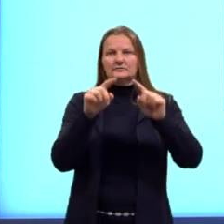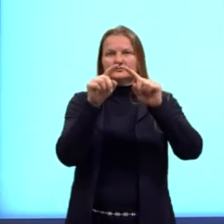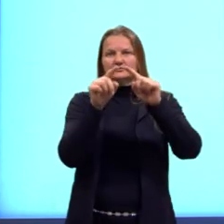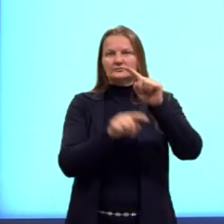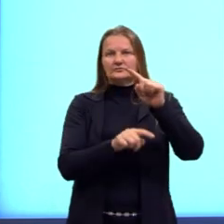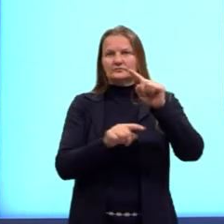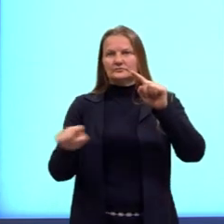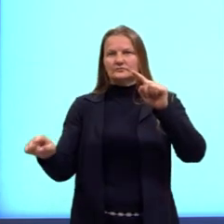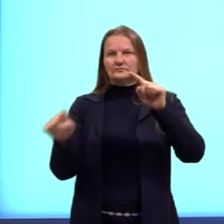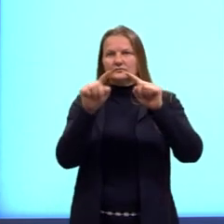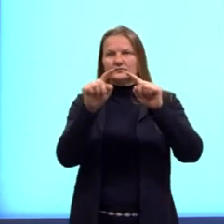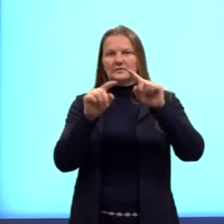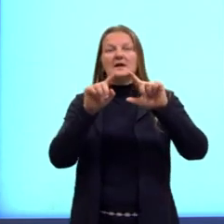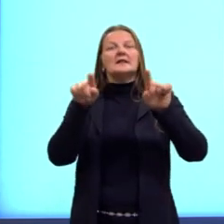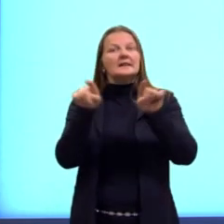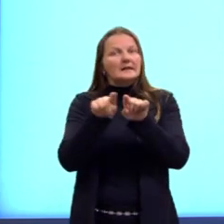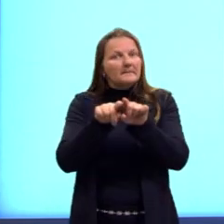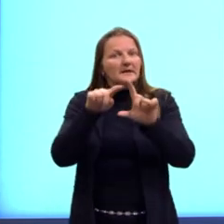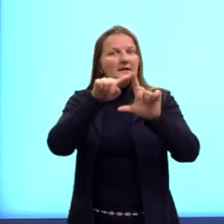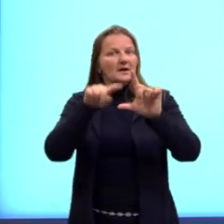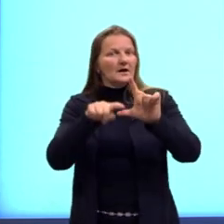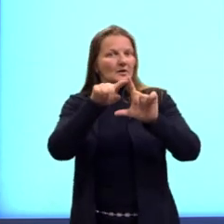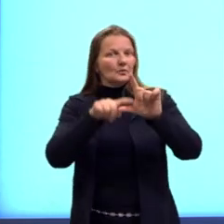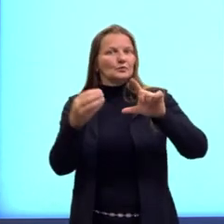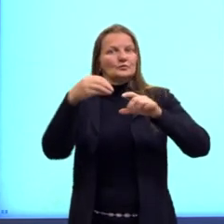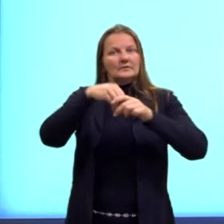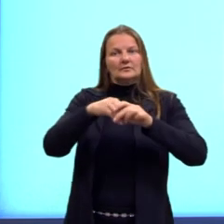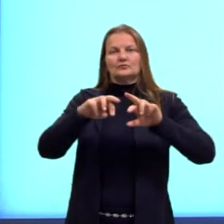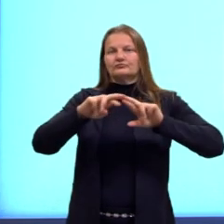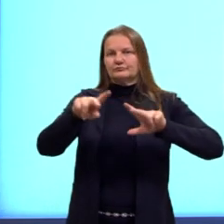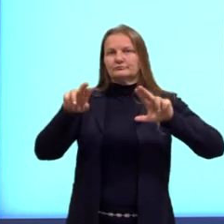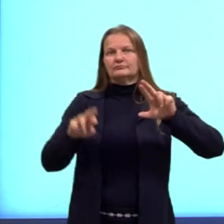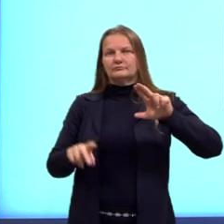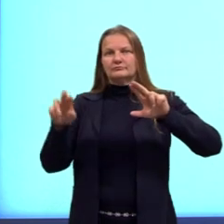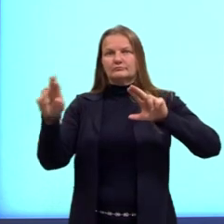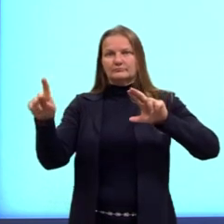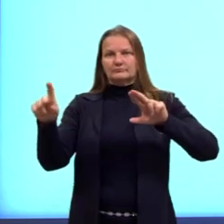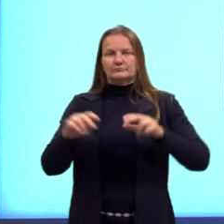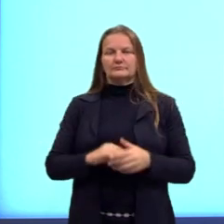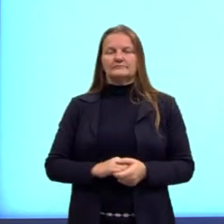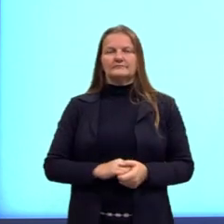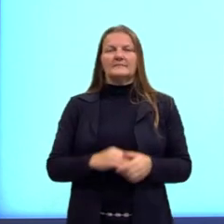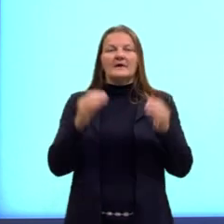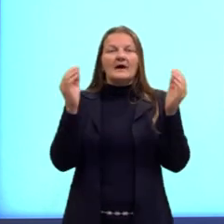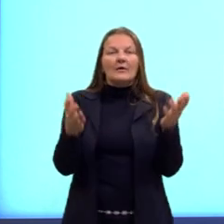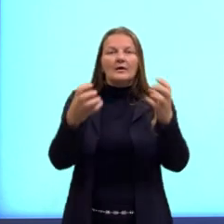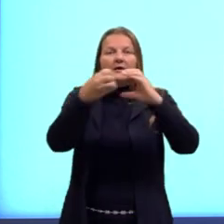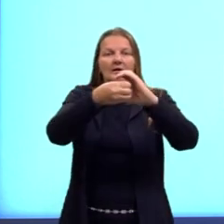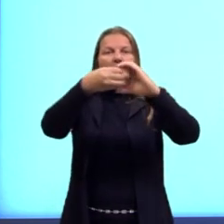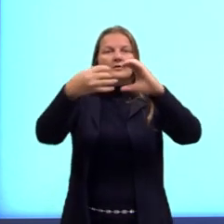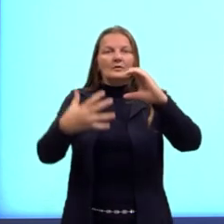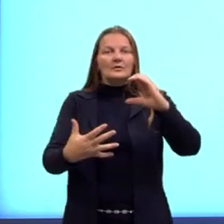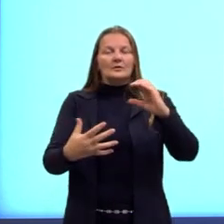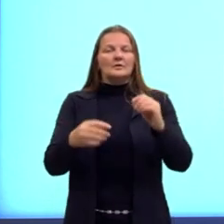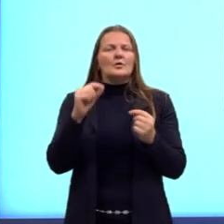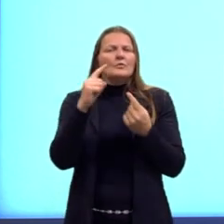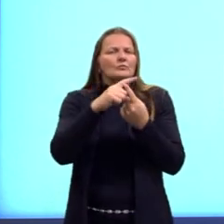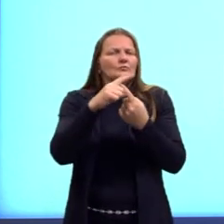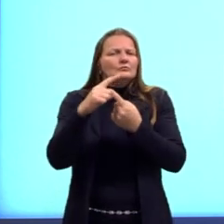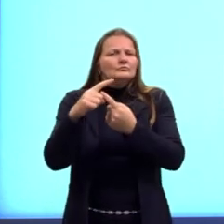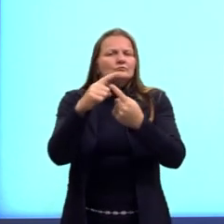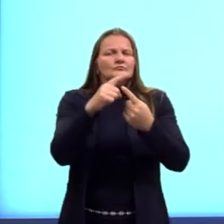também os ângulos internos são diferentes e nós vamos ver agora classificação de